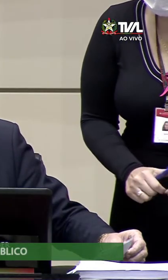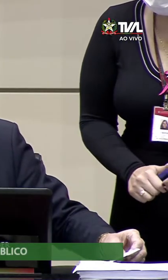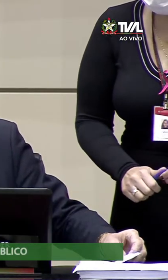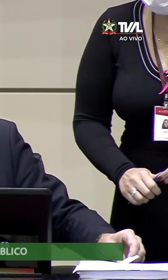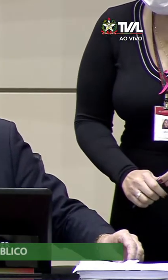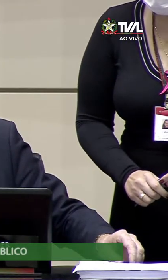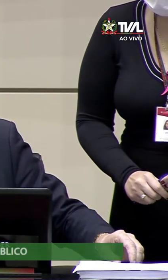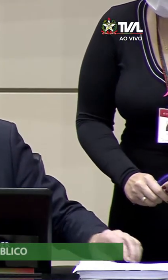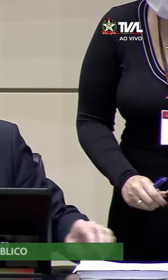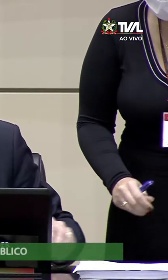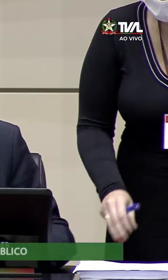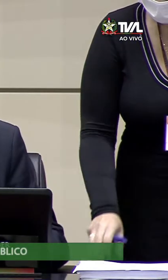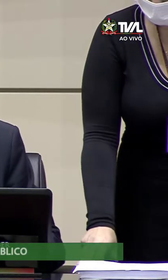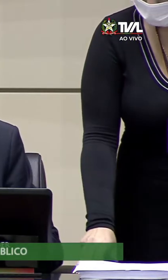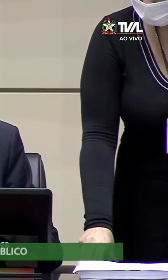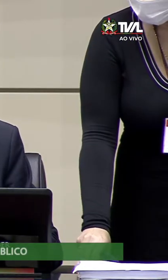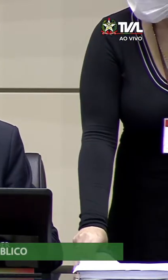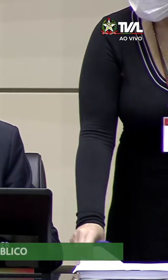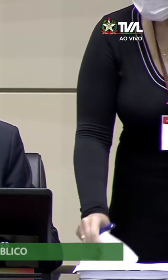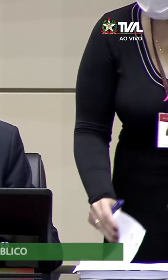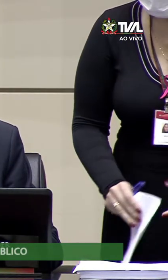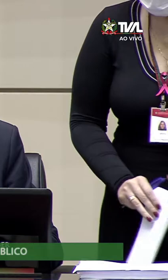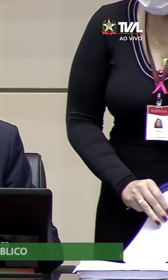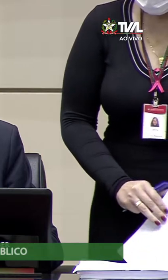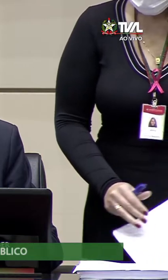a substituição.